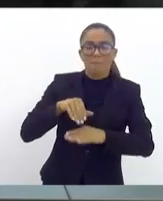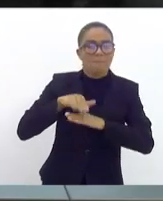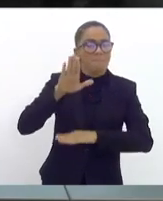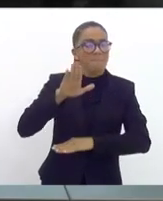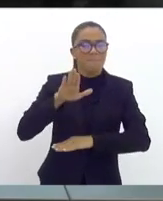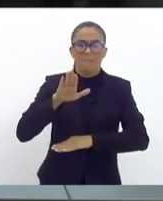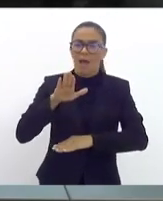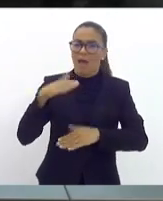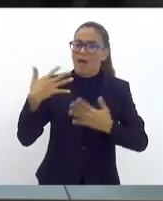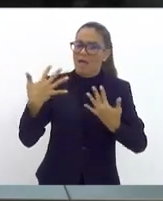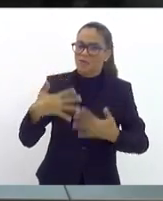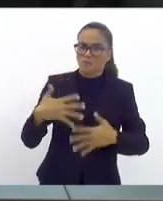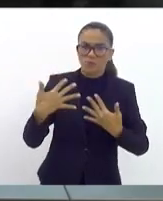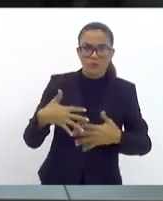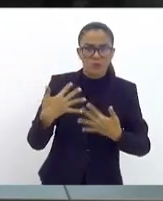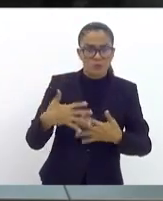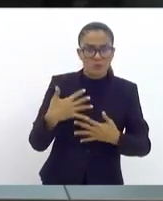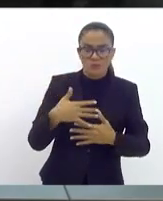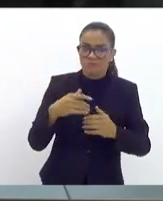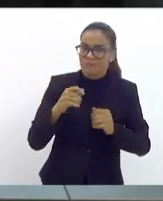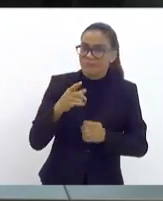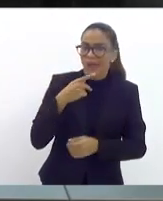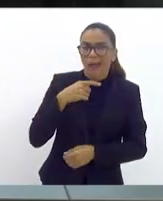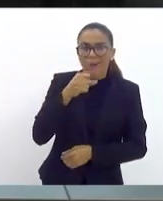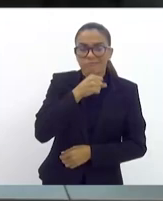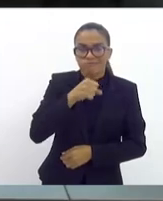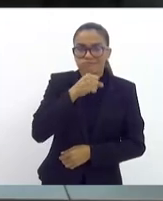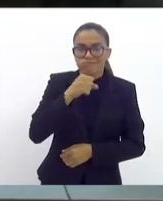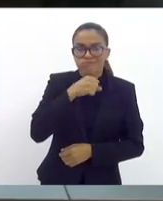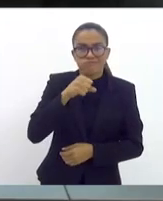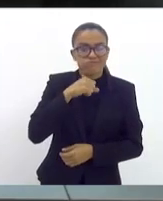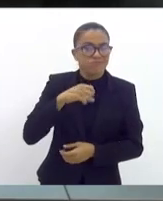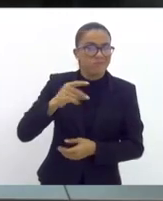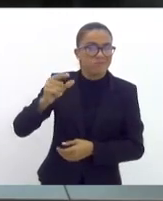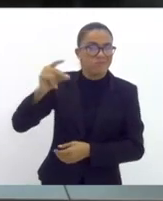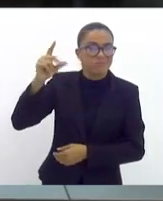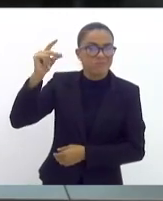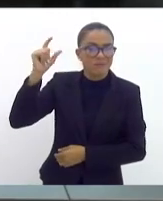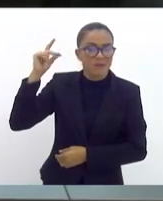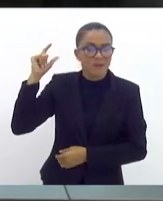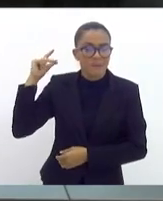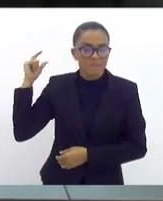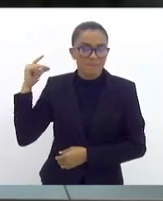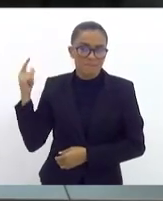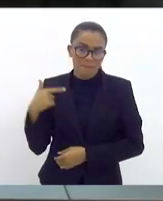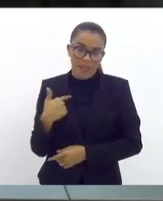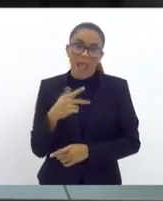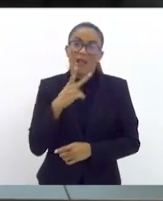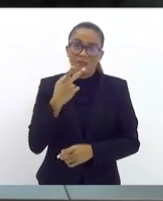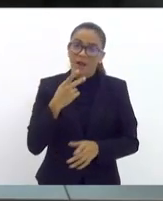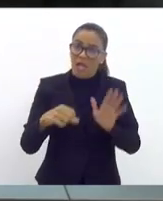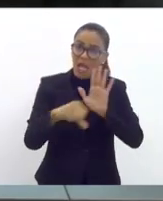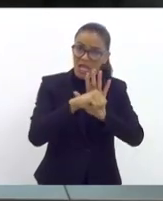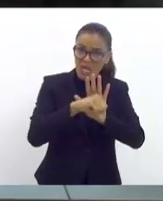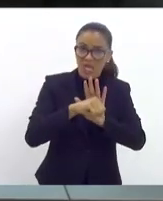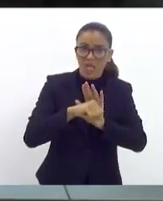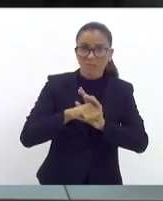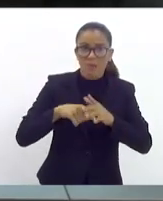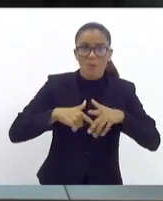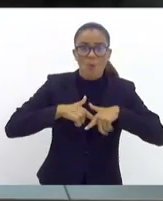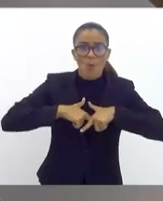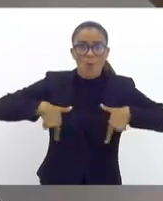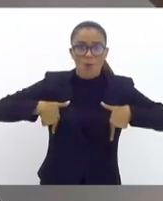mais do que arranhado caduco porque eu já vi em criminaliza o topless